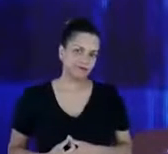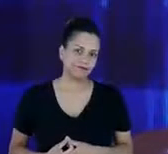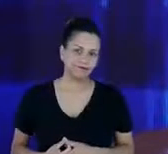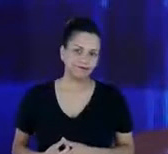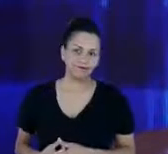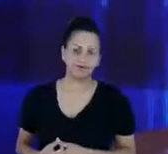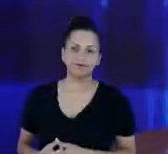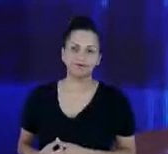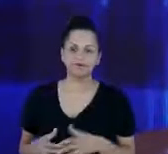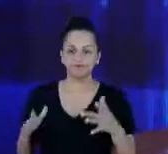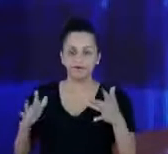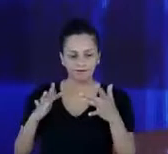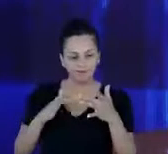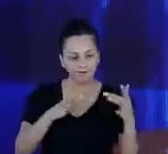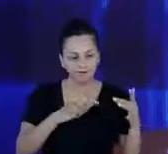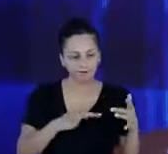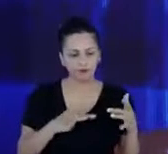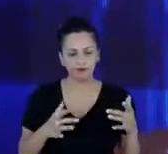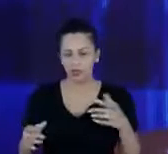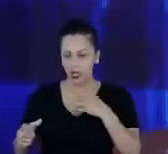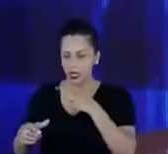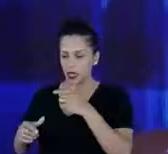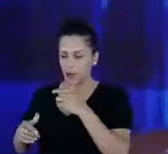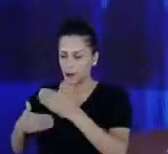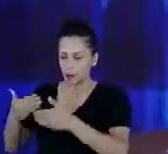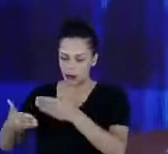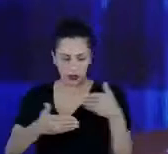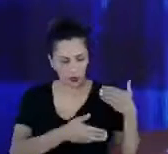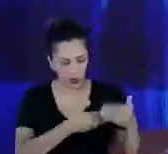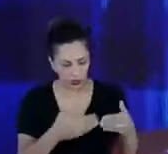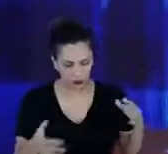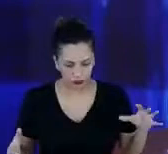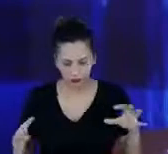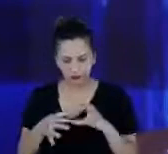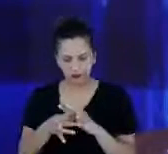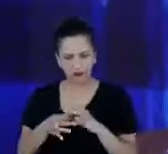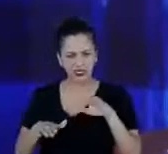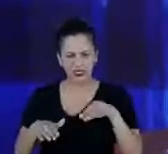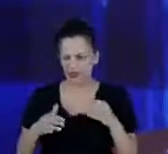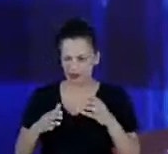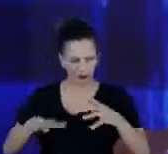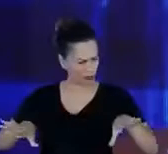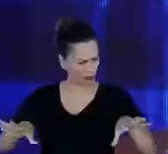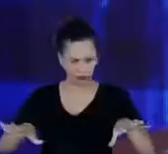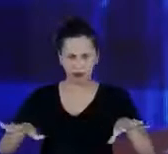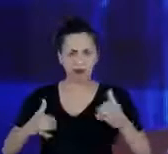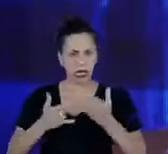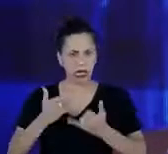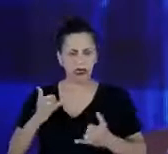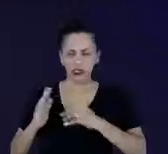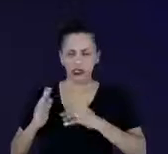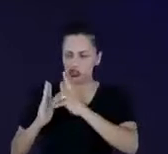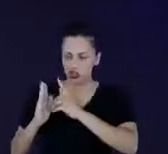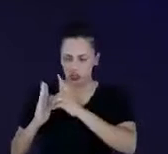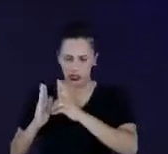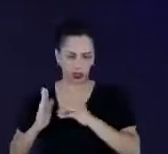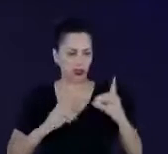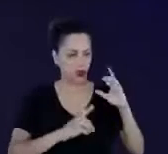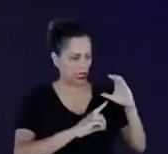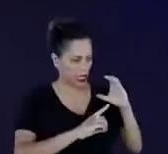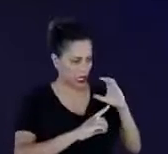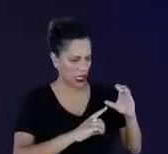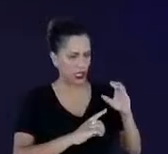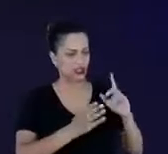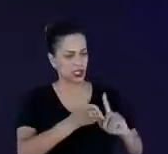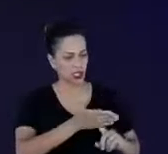harmonização de dois processos que à primeira vista eles podem parecer até antagónicos com a digitalização o tratamento